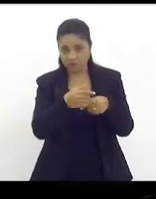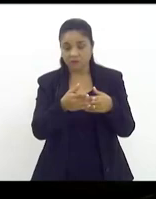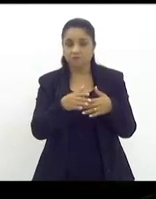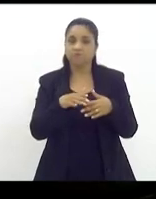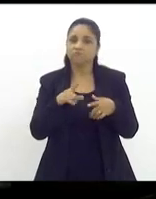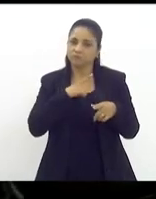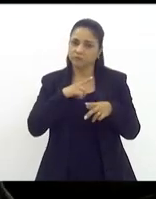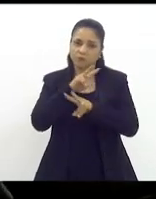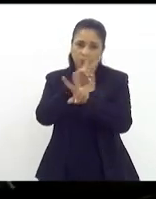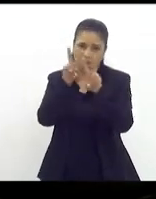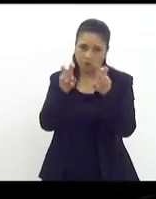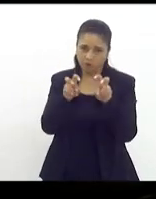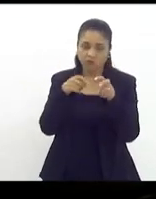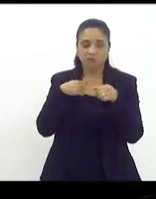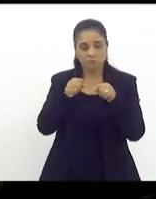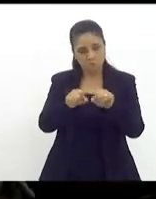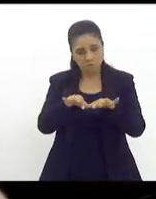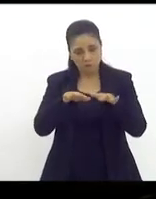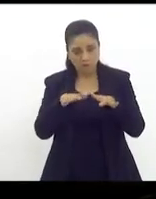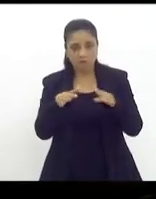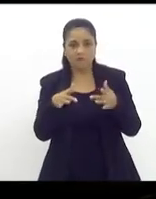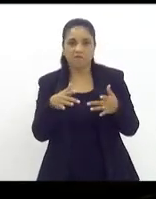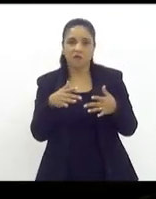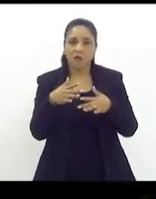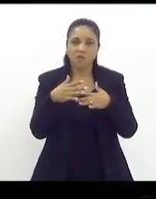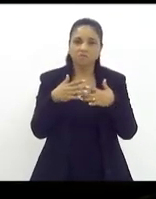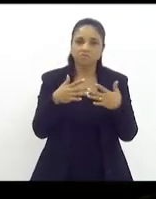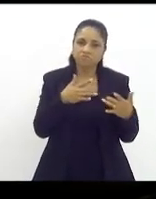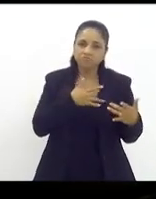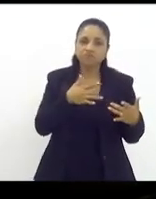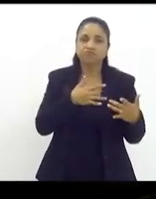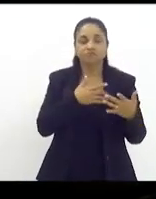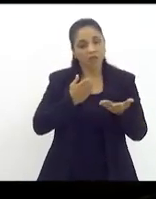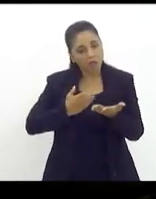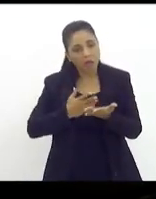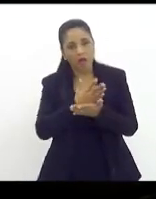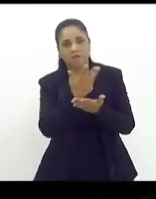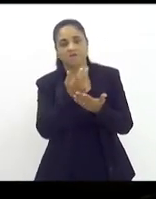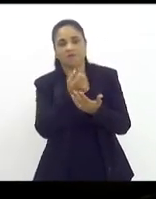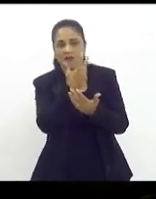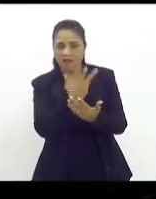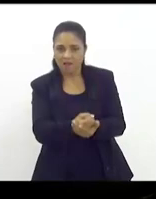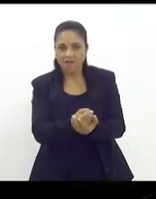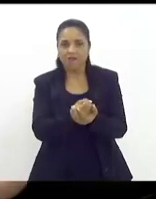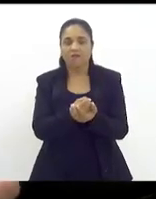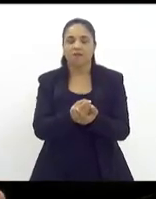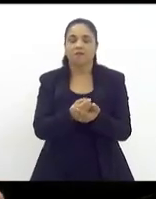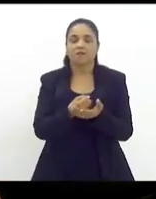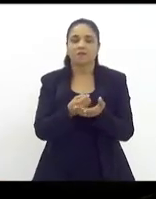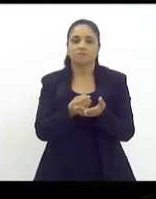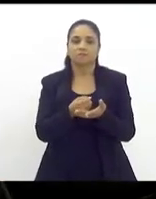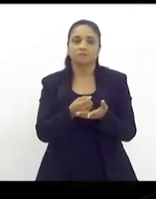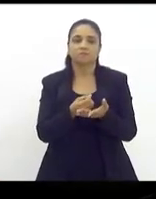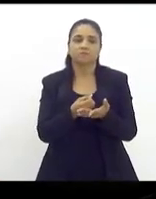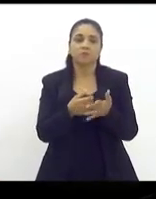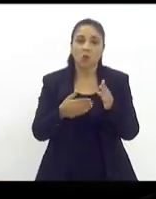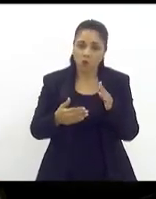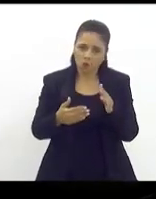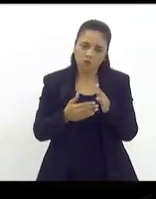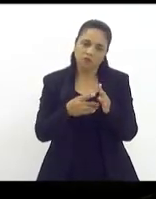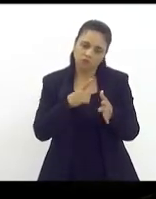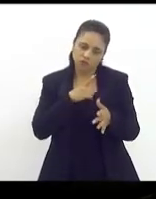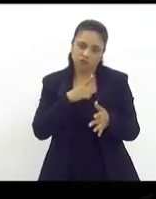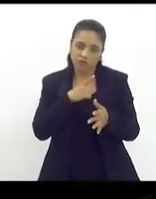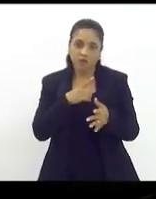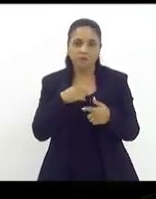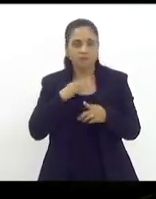matérias que vão comover o parlamento, que vão levá-lo a aprovar leis que talvez tensionem mais esse limite, mas que sejam fruto